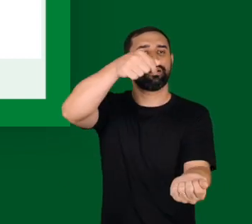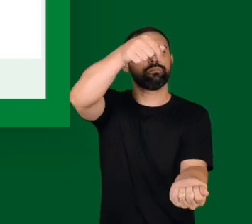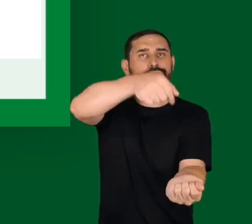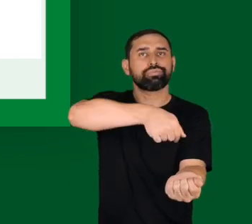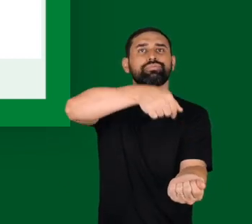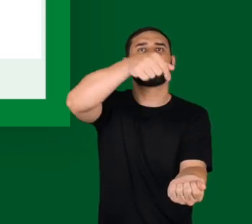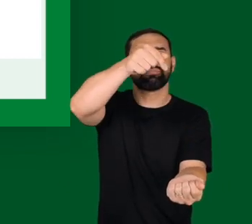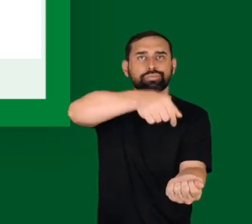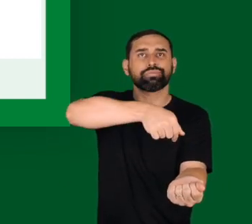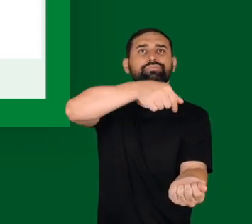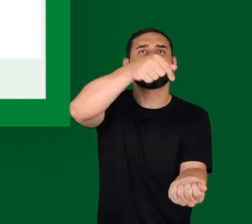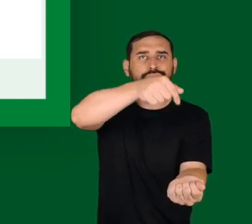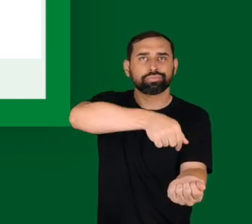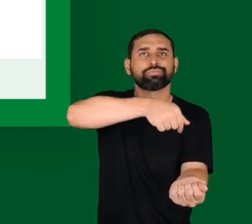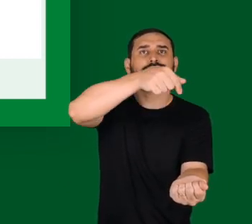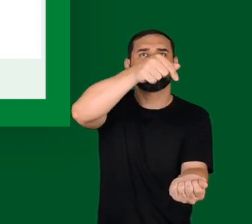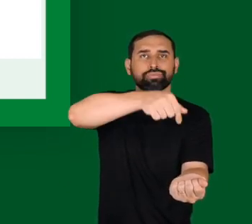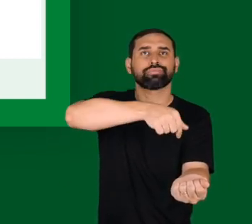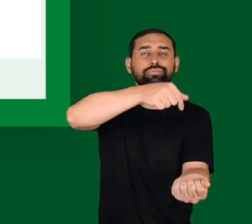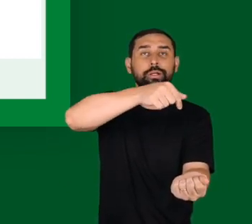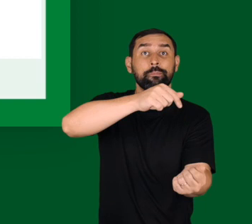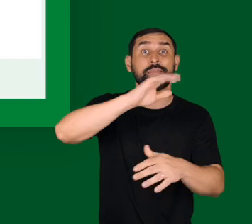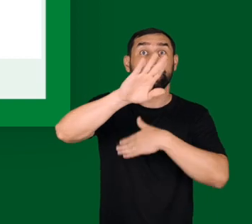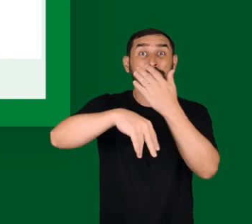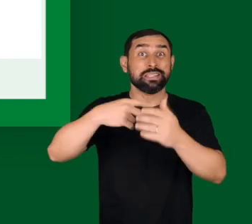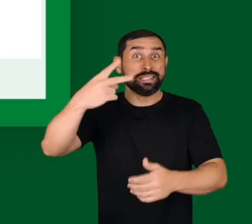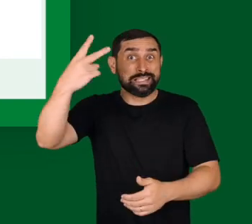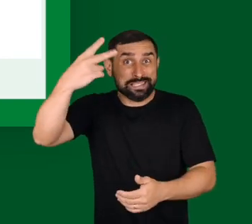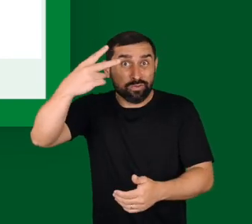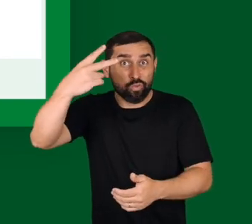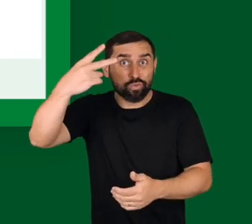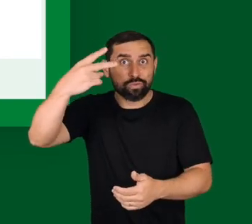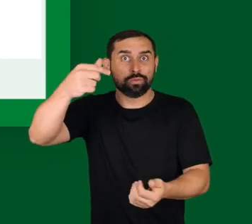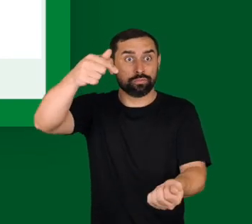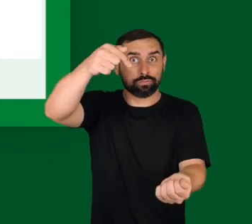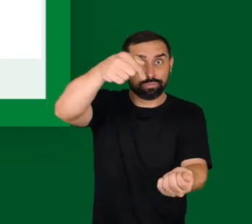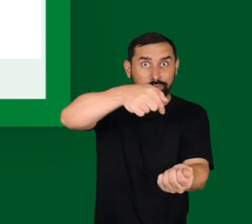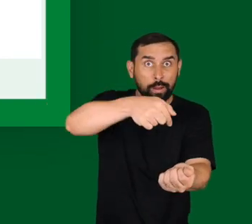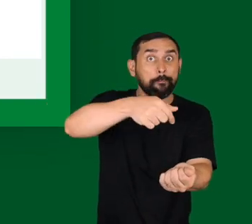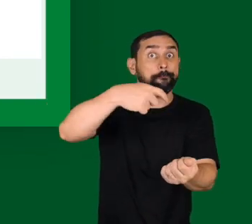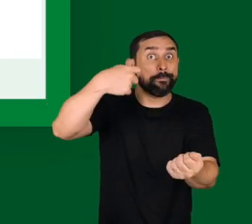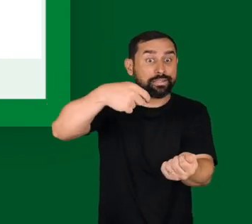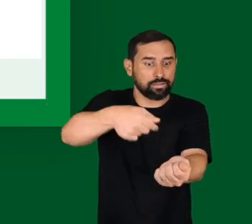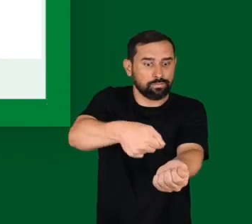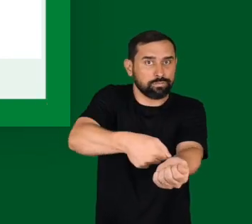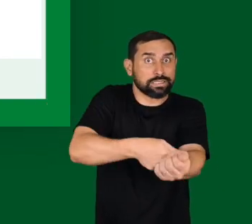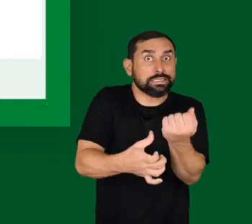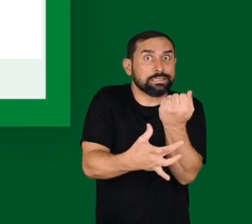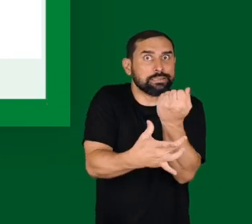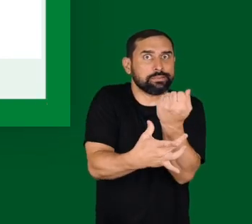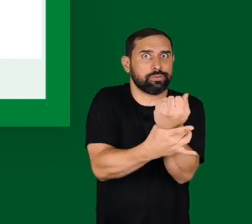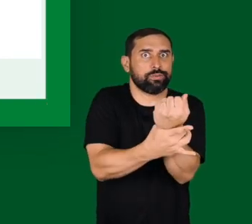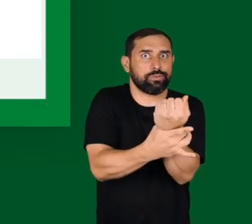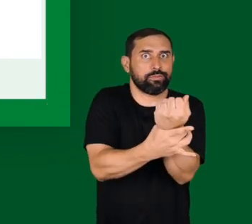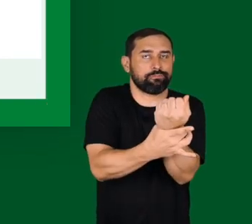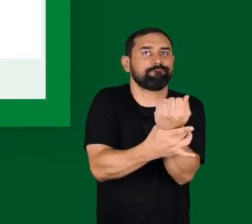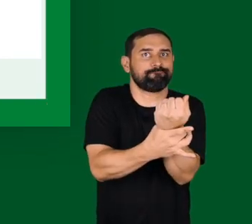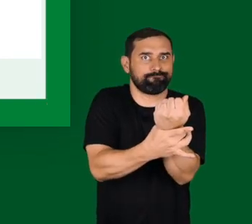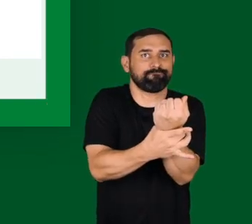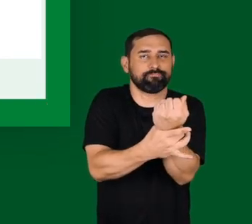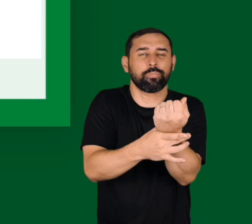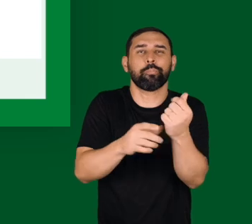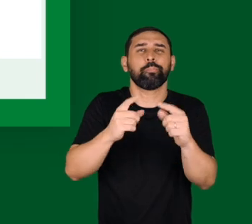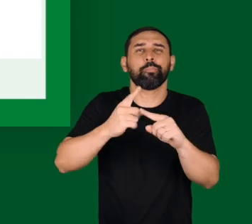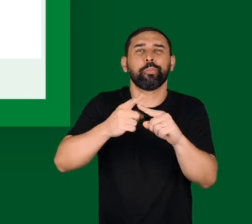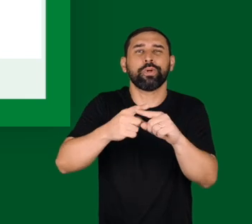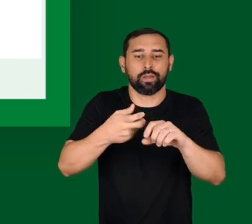dose de contínua, né? A dose de manutenção, ela precisa de um acesso venoso seguro para você